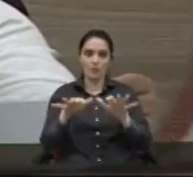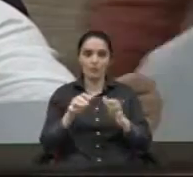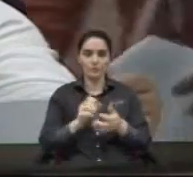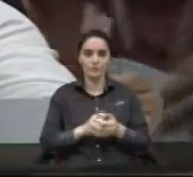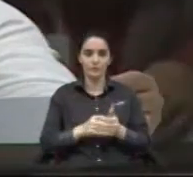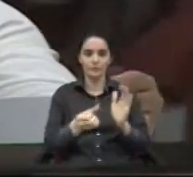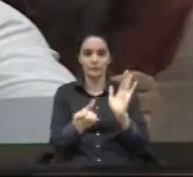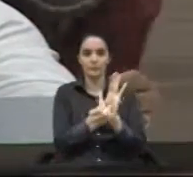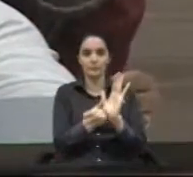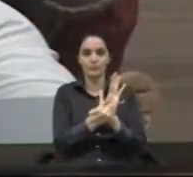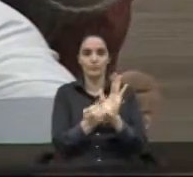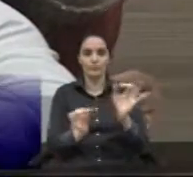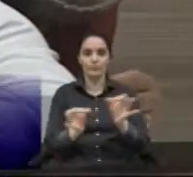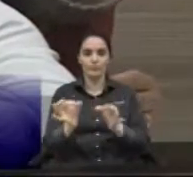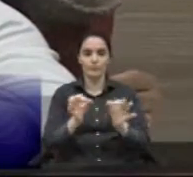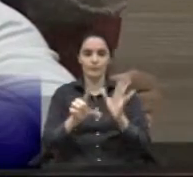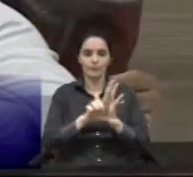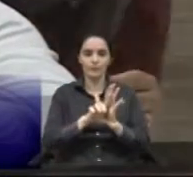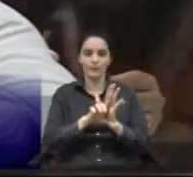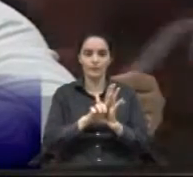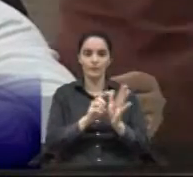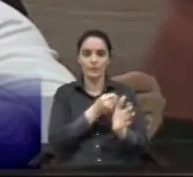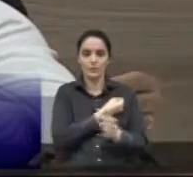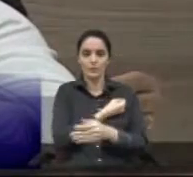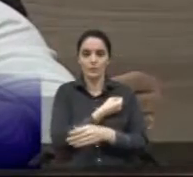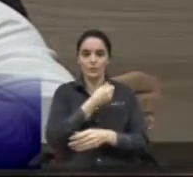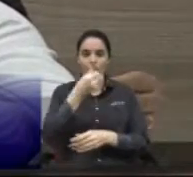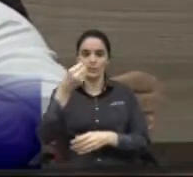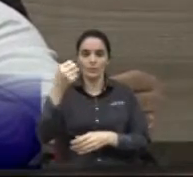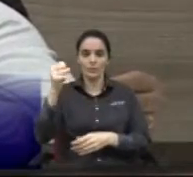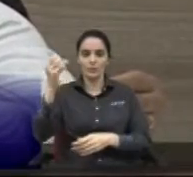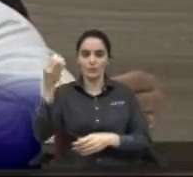Item 6º da pauta. Projeto de lei número